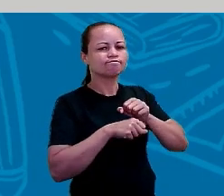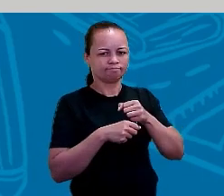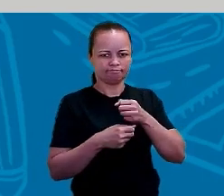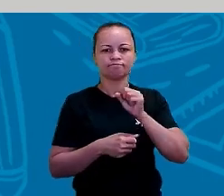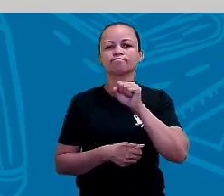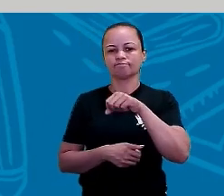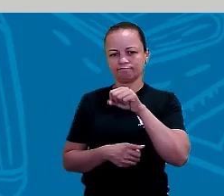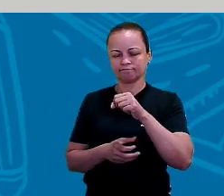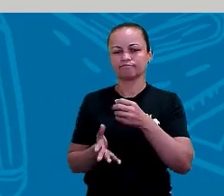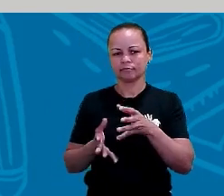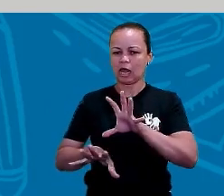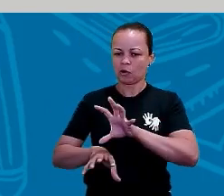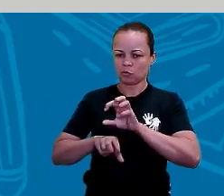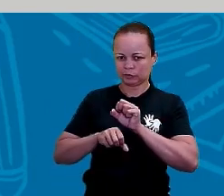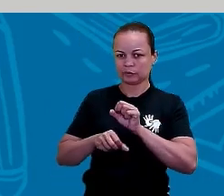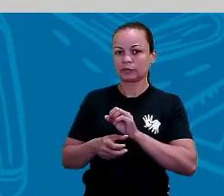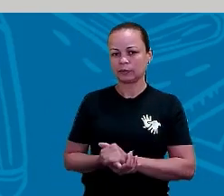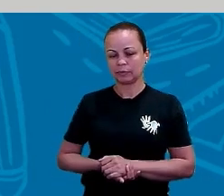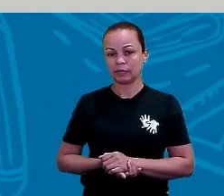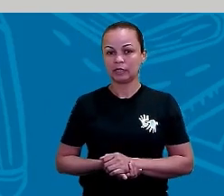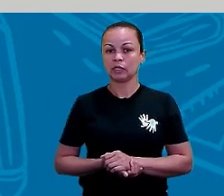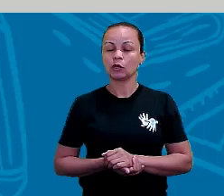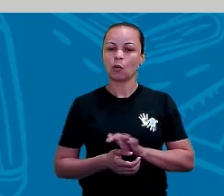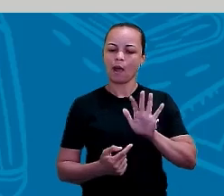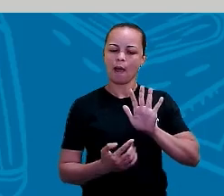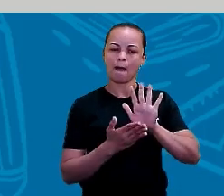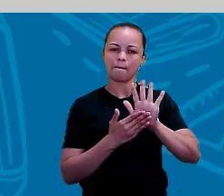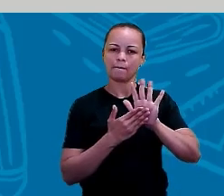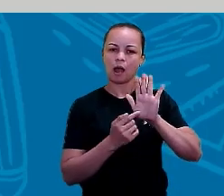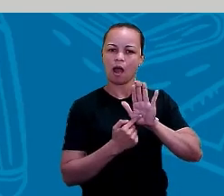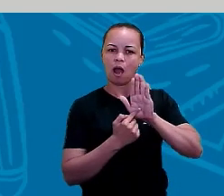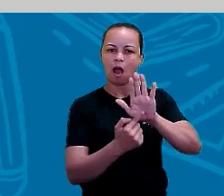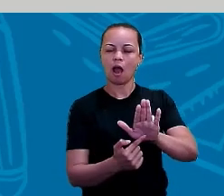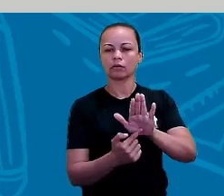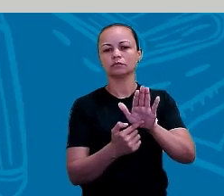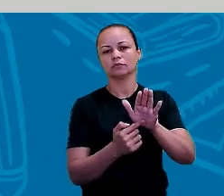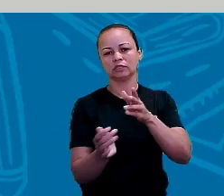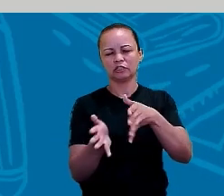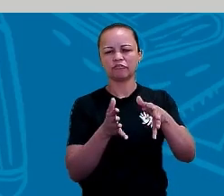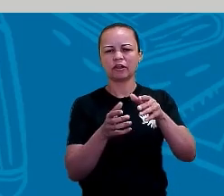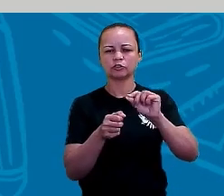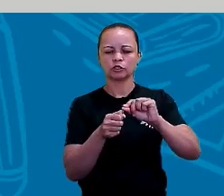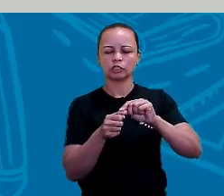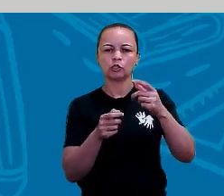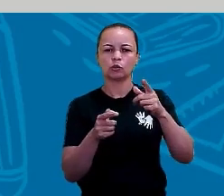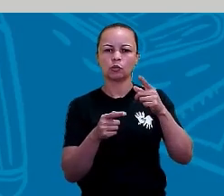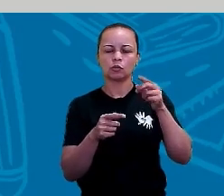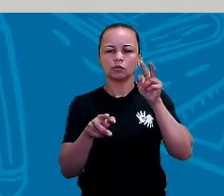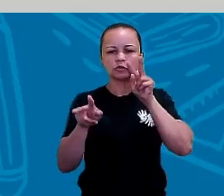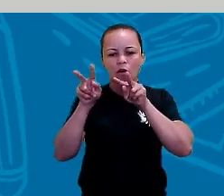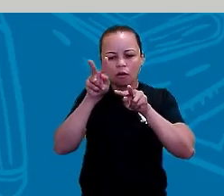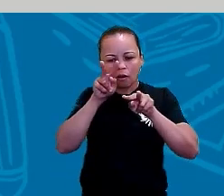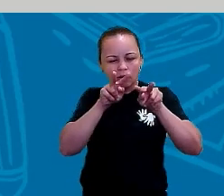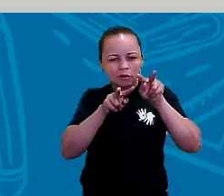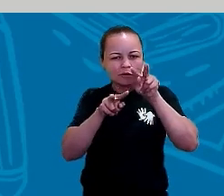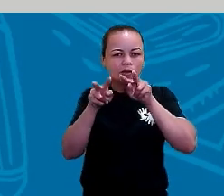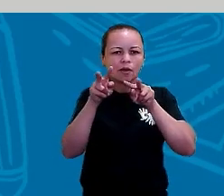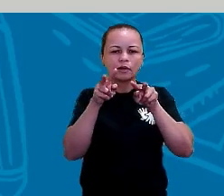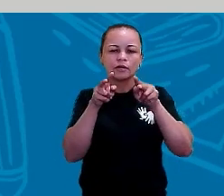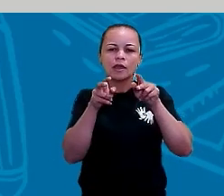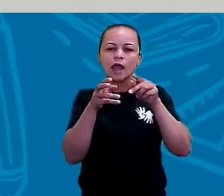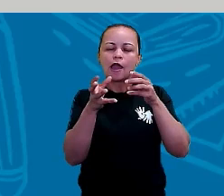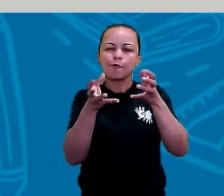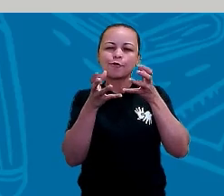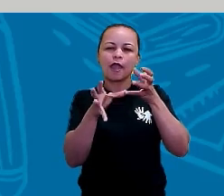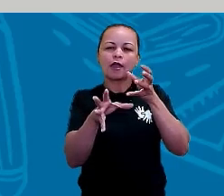Então, o marketing, a apresentação daquele produto faz com que os nossos olhos, queira ter,